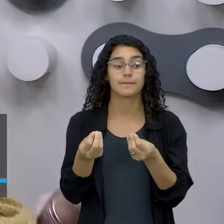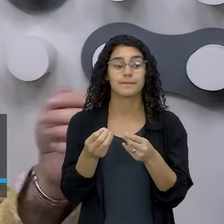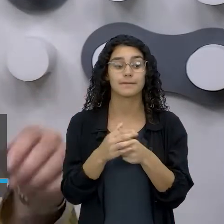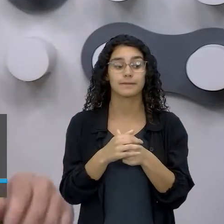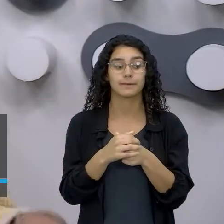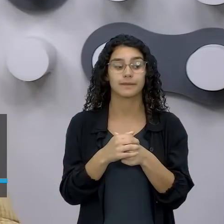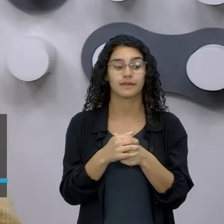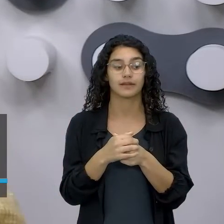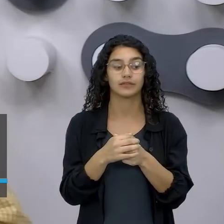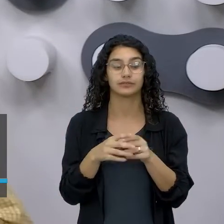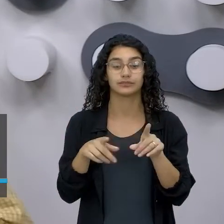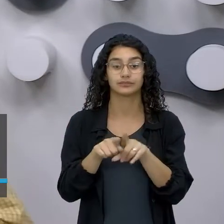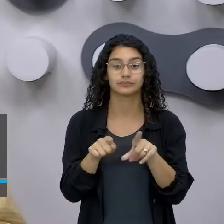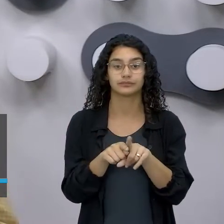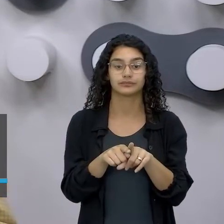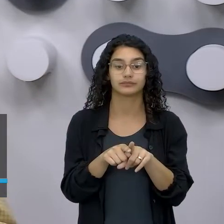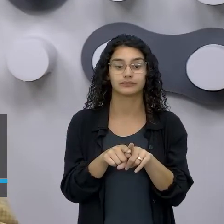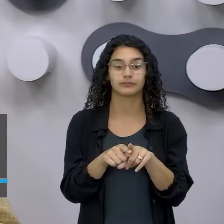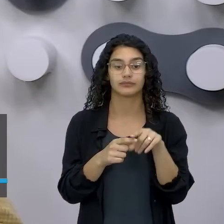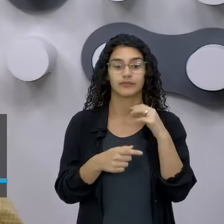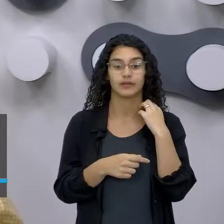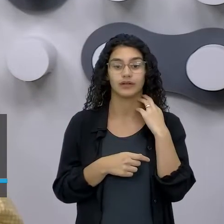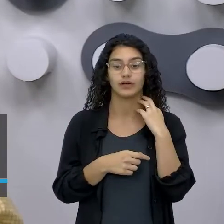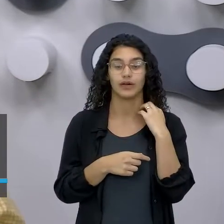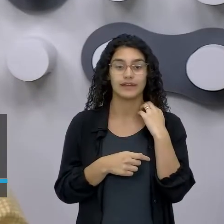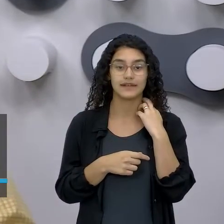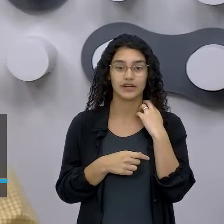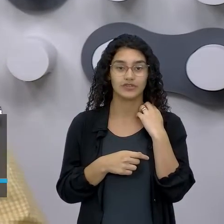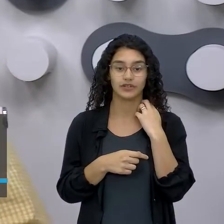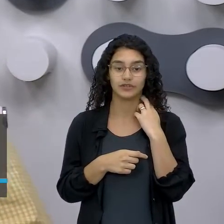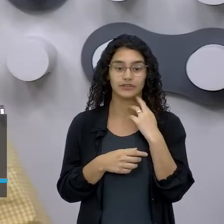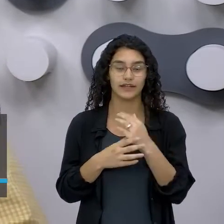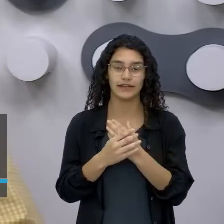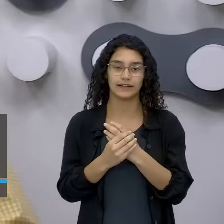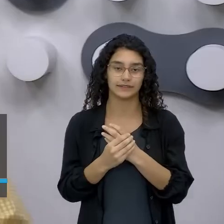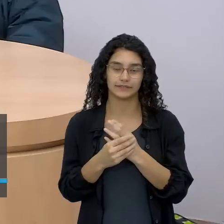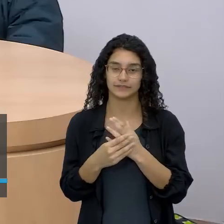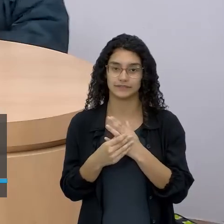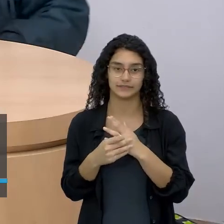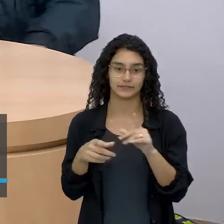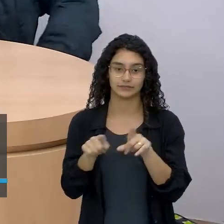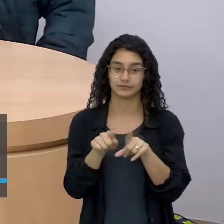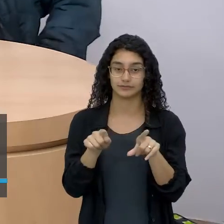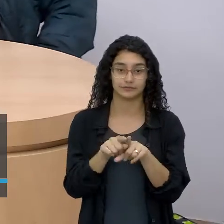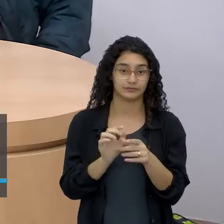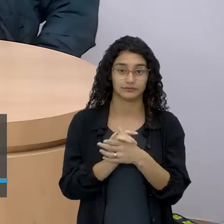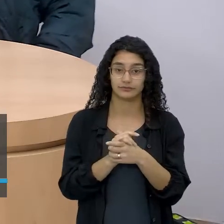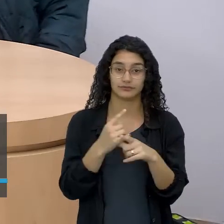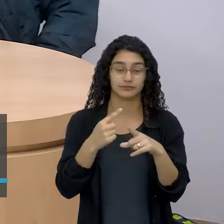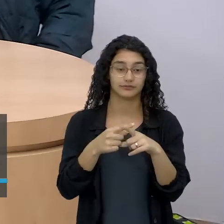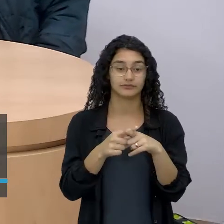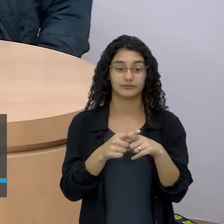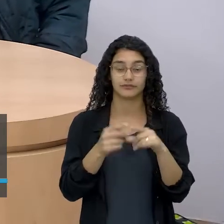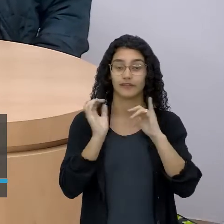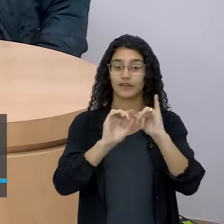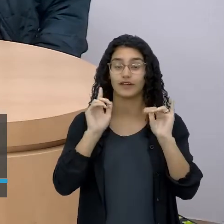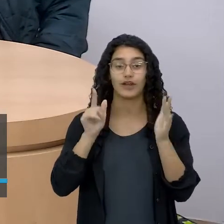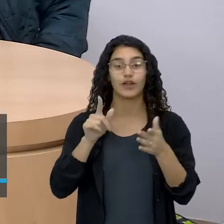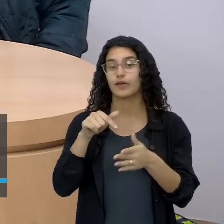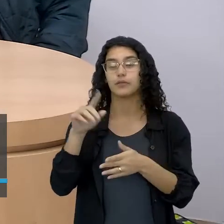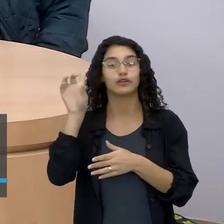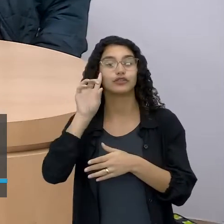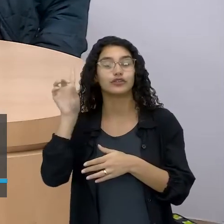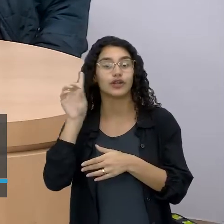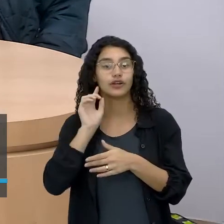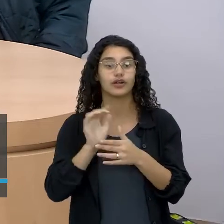falou. Vai até a chegada da internet. Ou seja, até finalzinho do século XX. É, porque aí as notícias agora não são mais